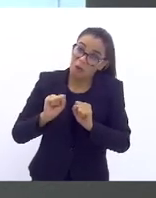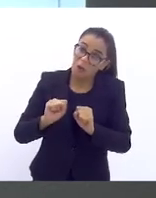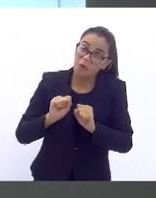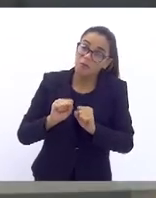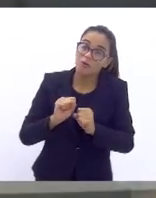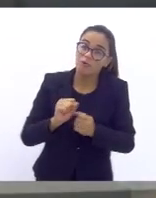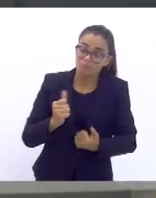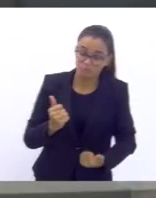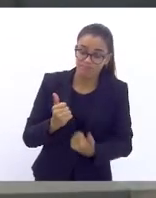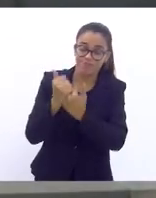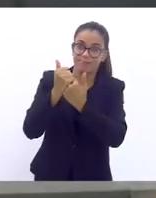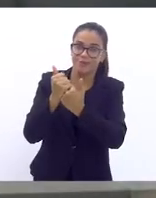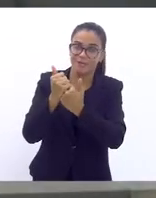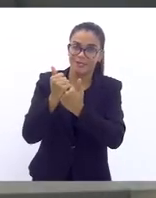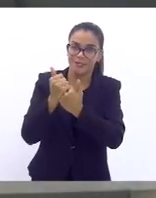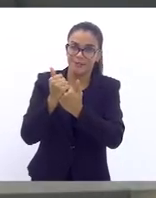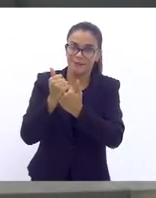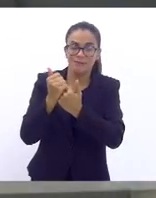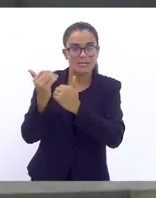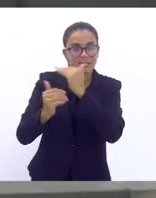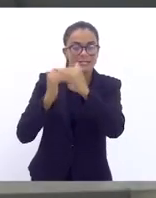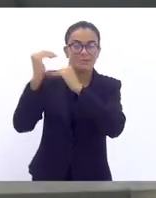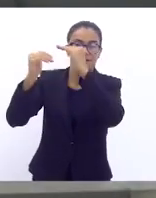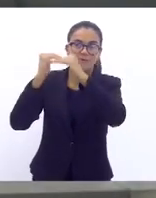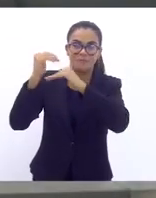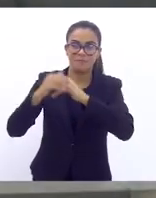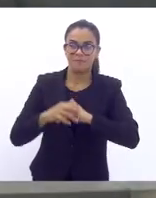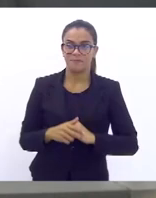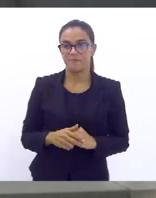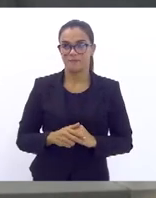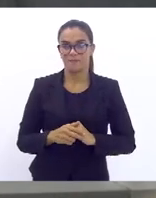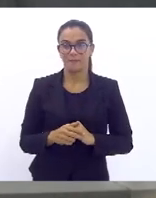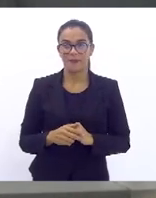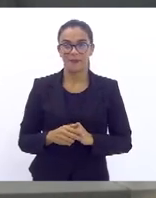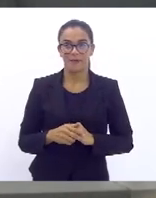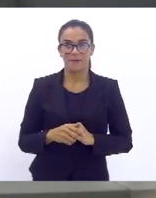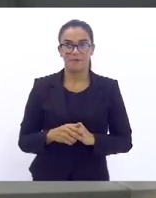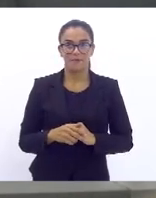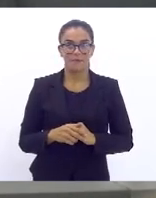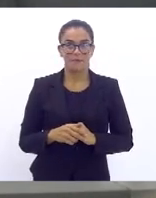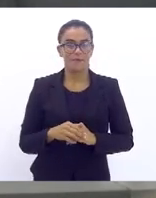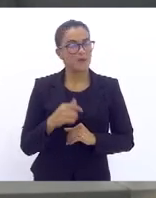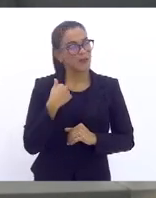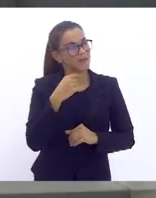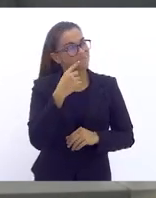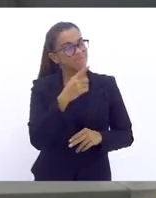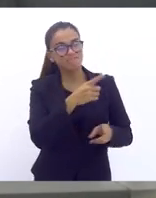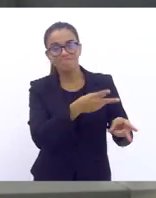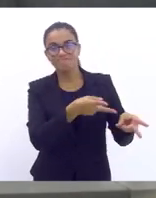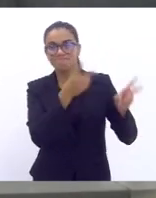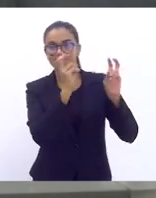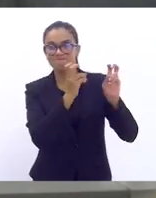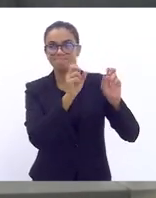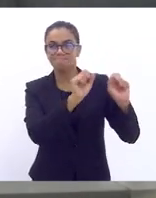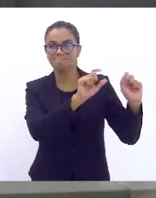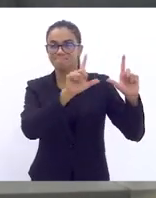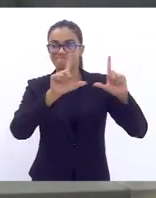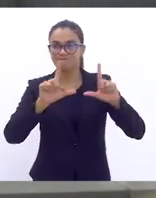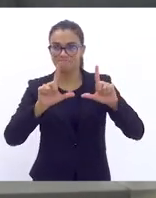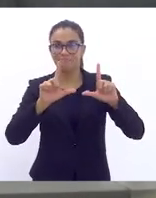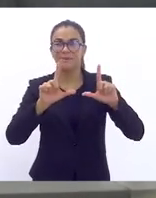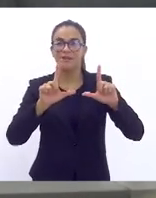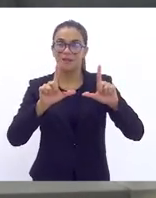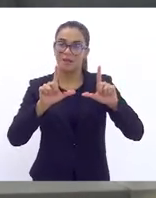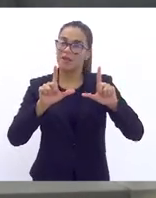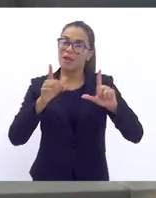fomentador de desenvolvimento a gente acabou nesse caso botando complexo na